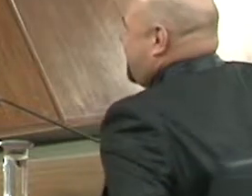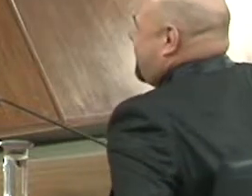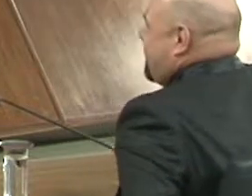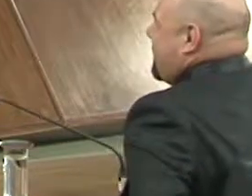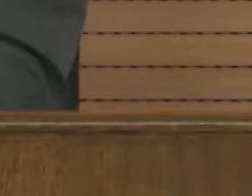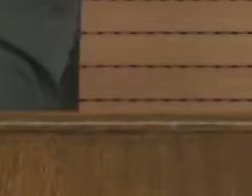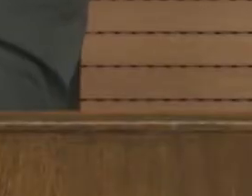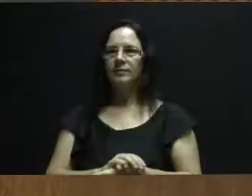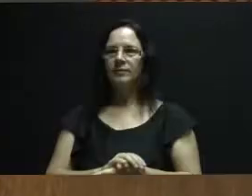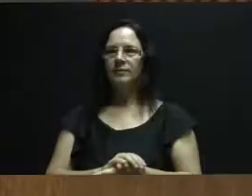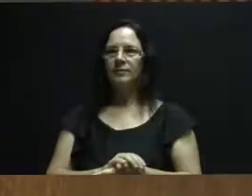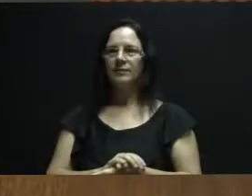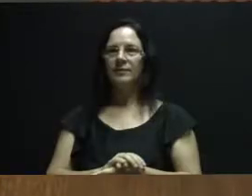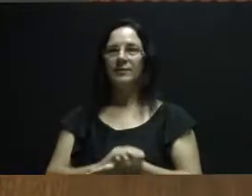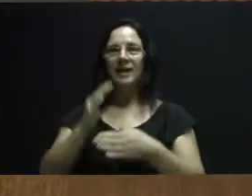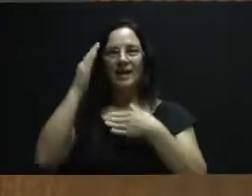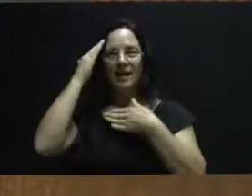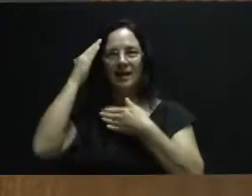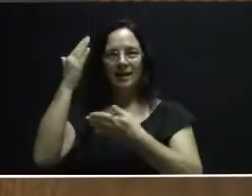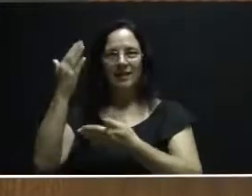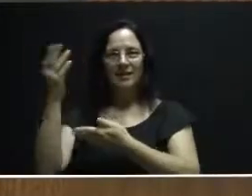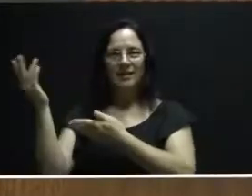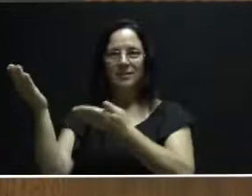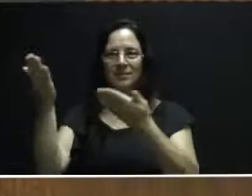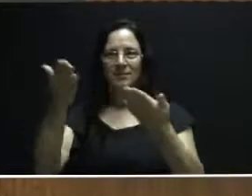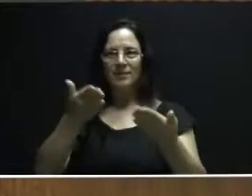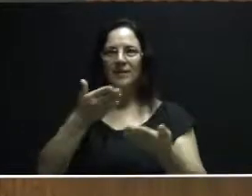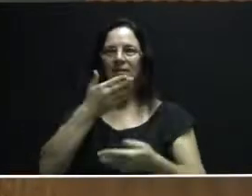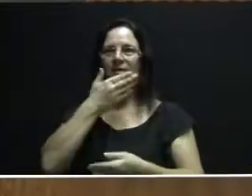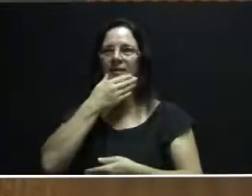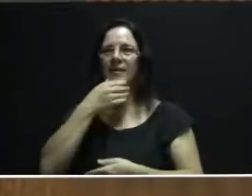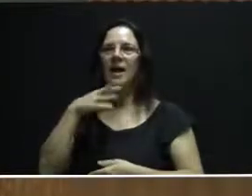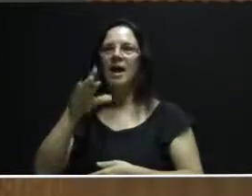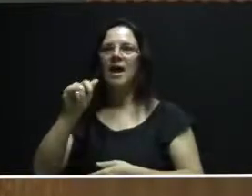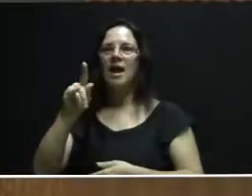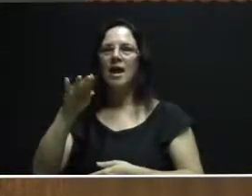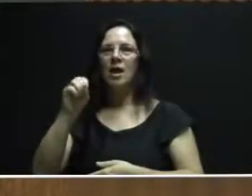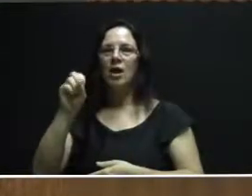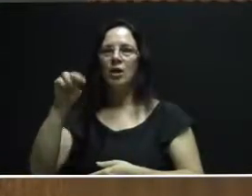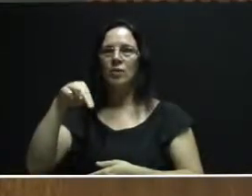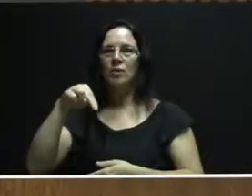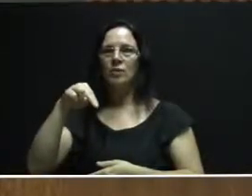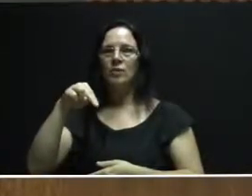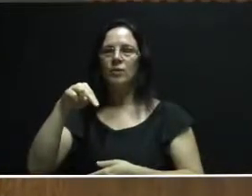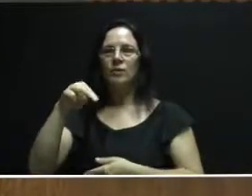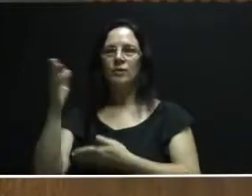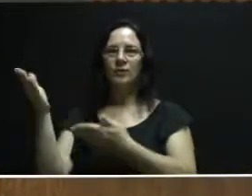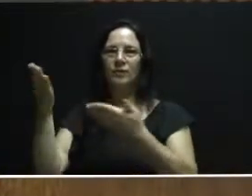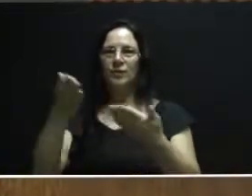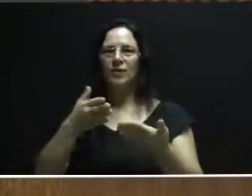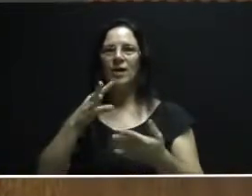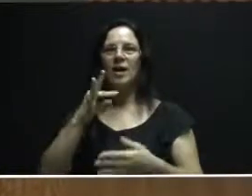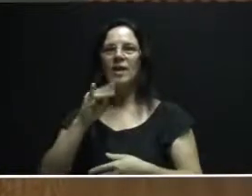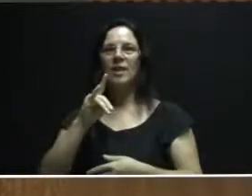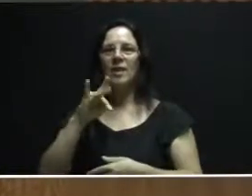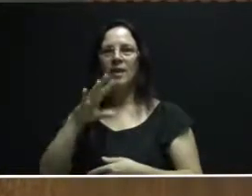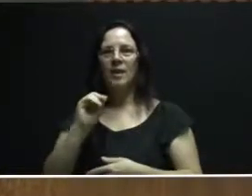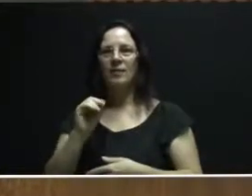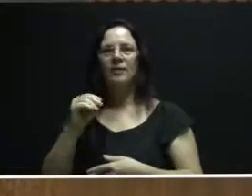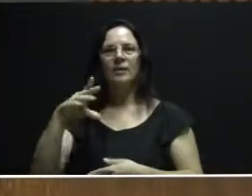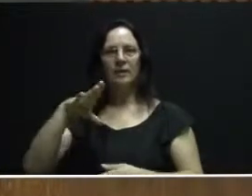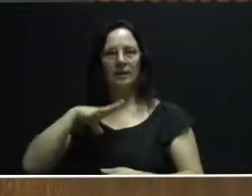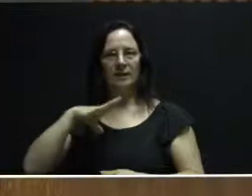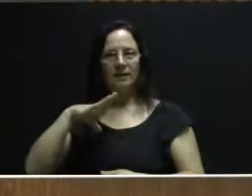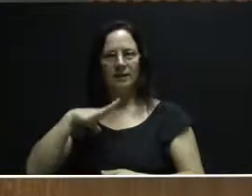Primeiramente, essa presidência registra e agradece a presença do professor Adilson Ramos de Oliveira, professor Adilson, técnico de atletismo desta